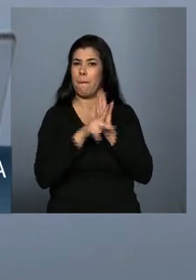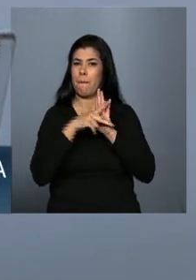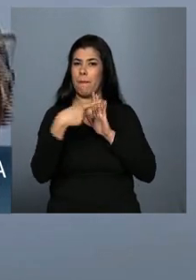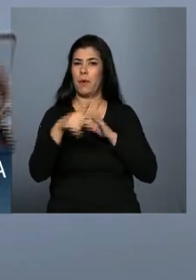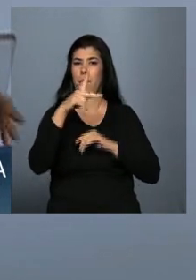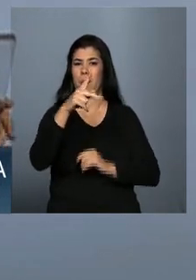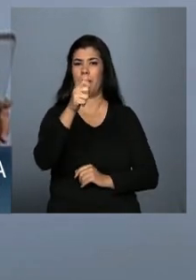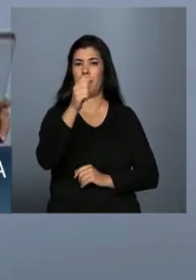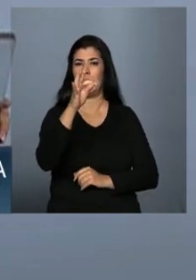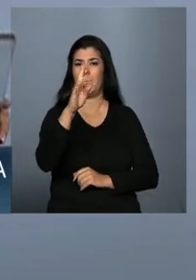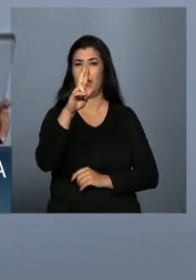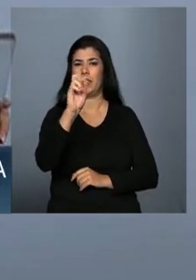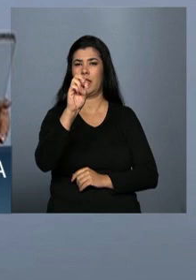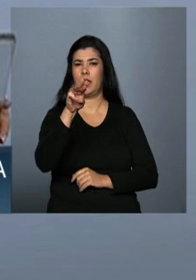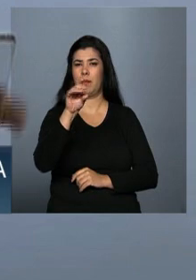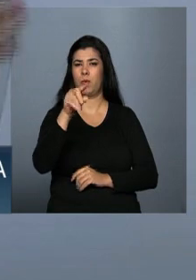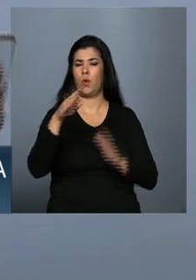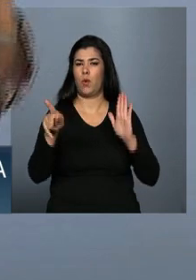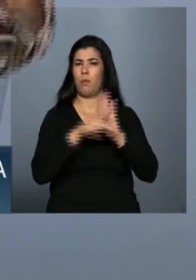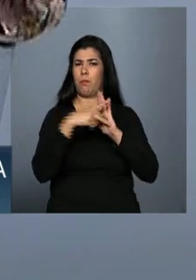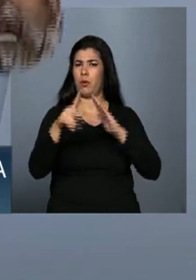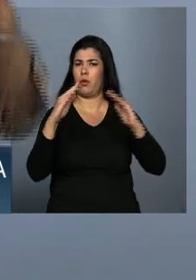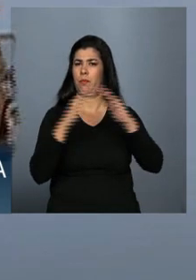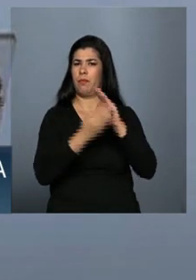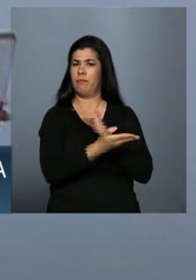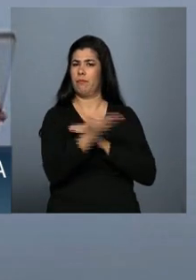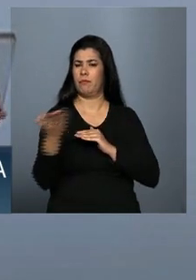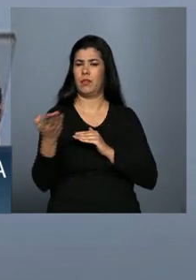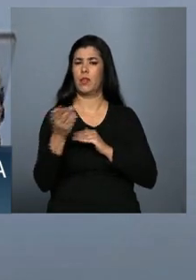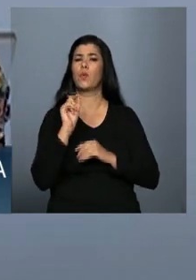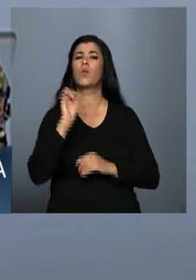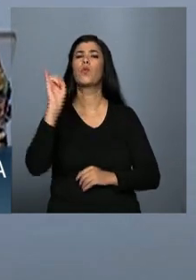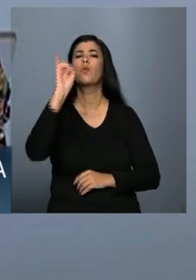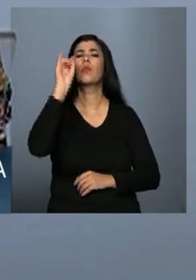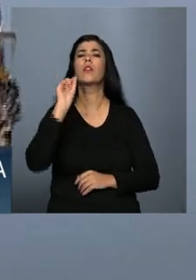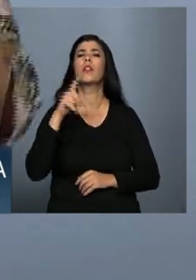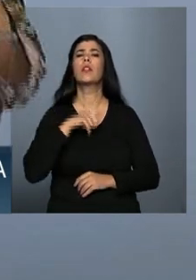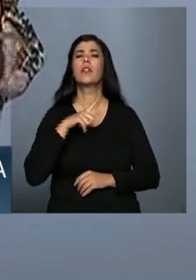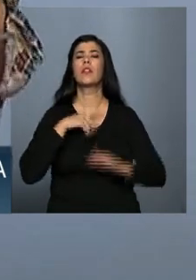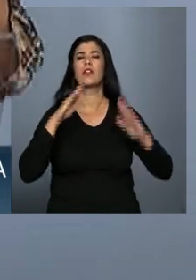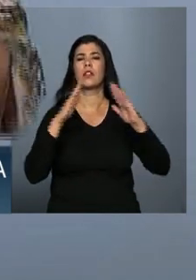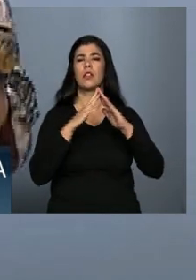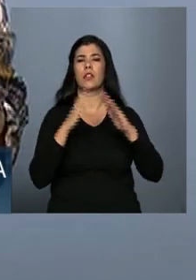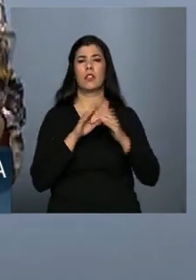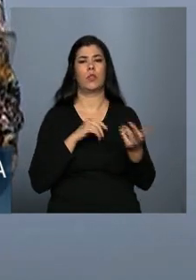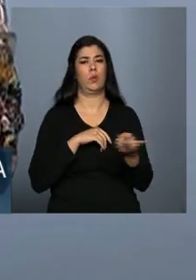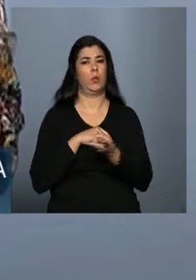um patrimônio que é de vocês. O que importa aqui com a casa própria